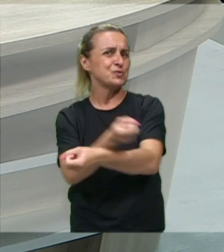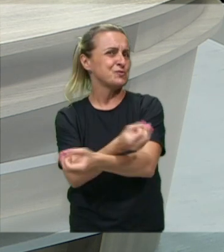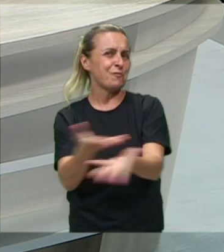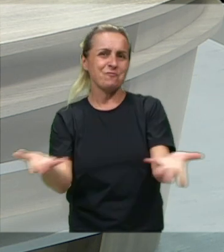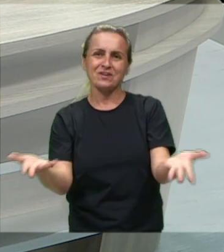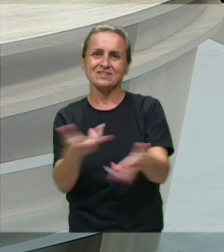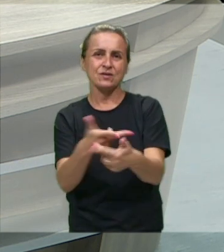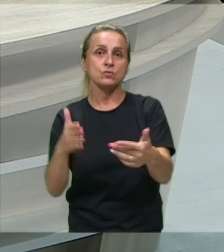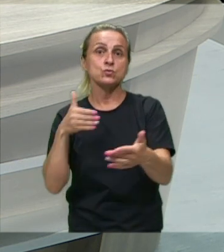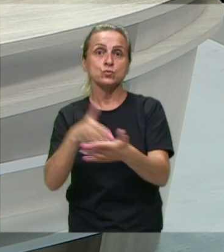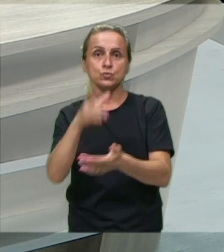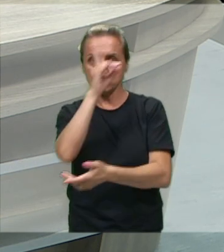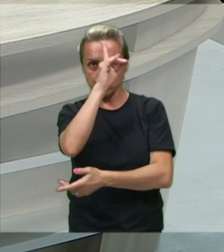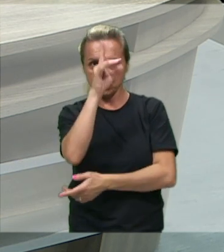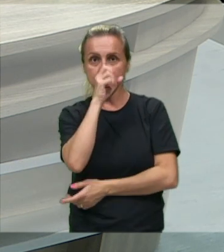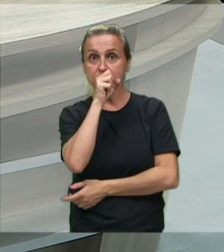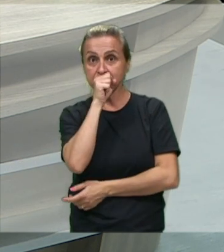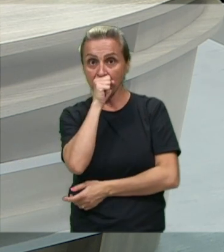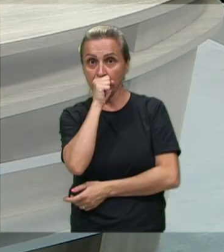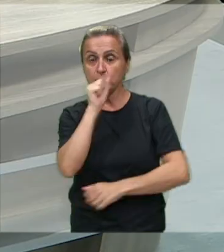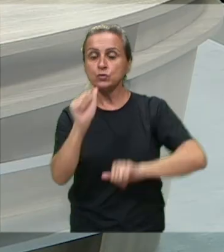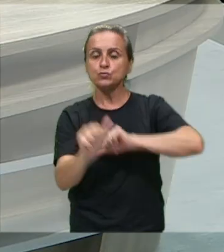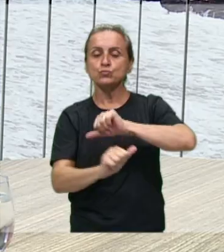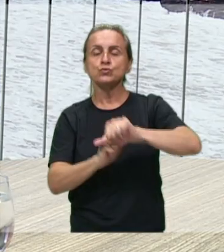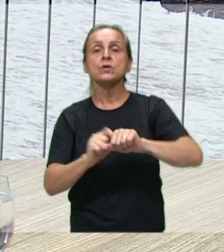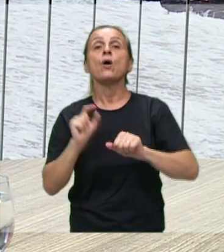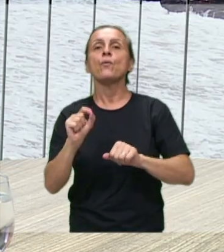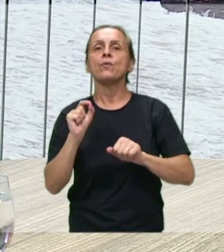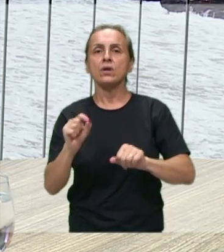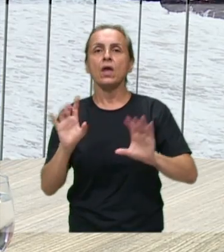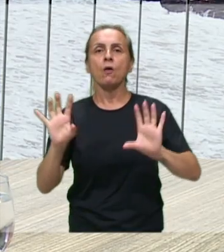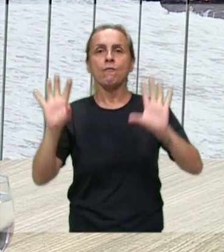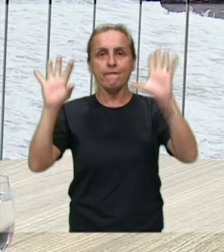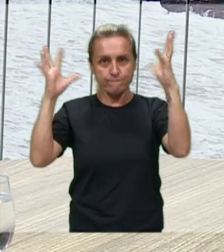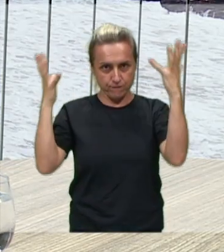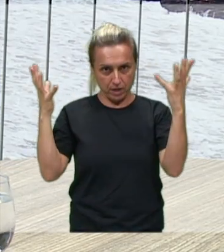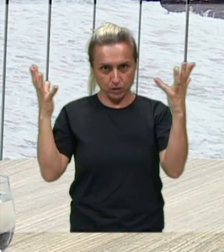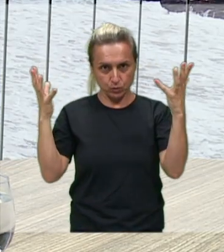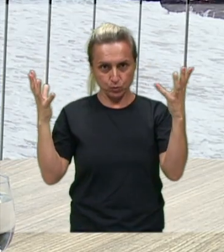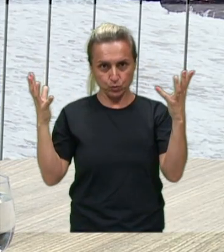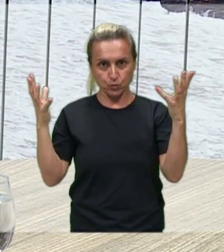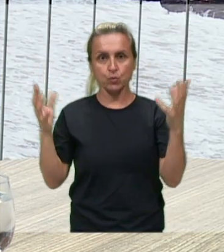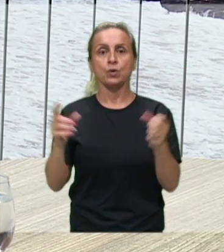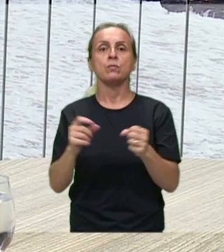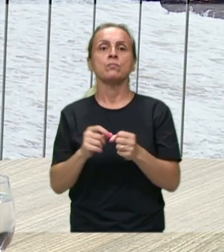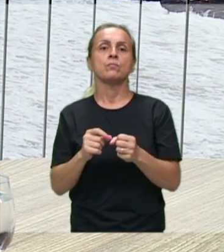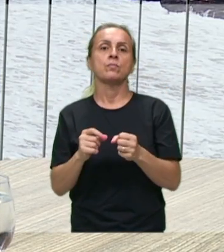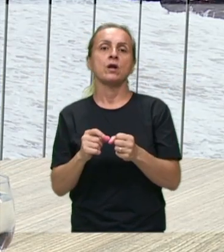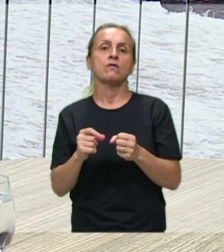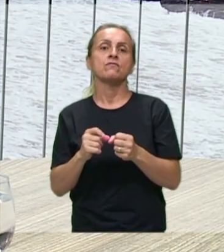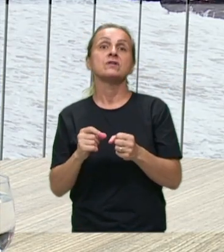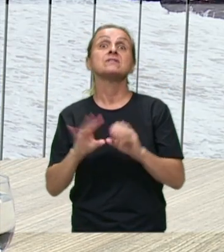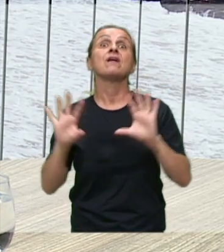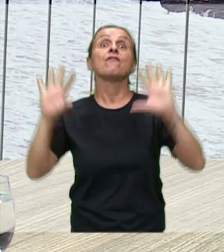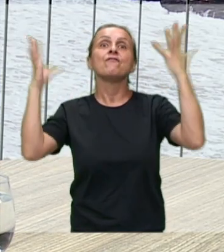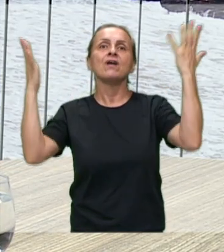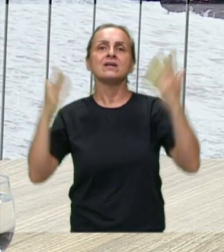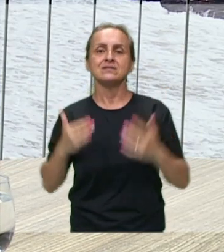no sábado, a gente transformar aquele grande evento nosso, 1º de julho, né, para fazer um grande evento da Festa do Peixe,